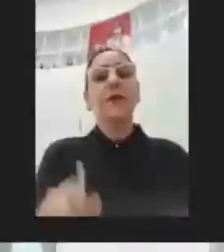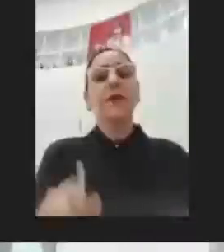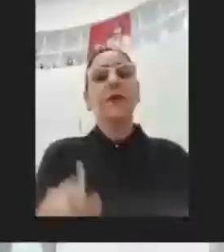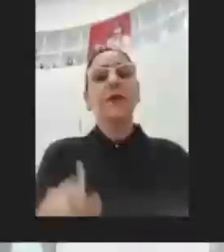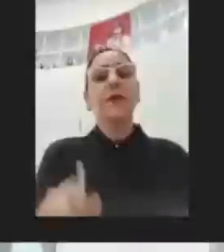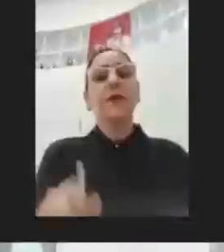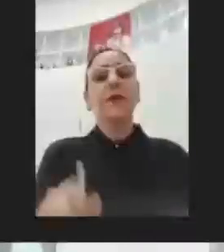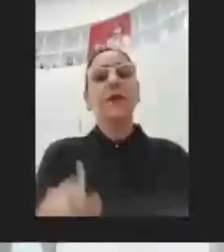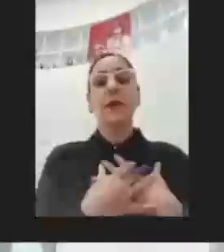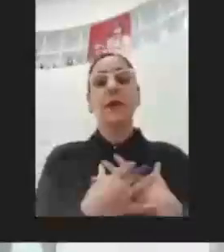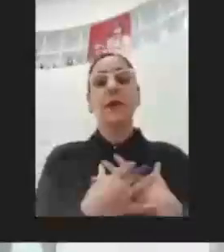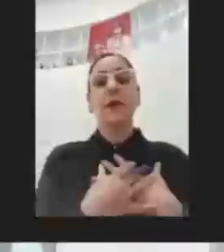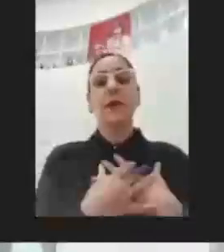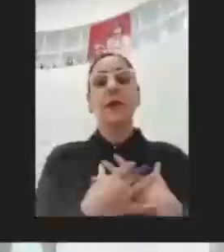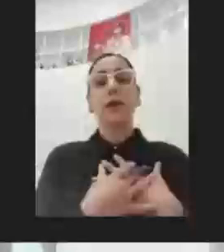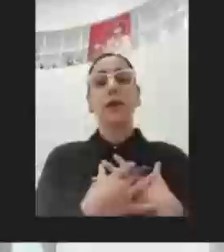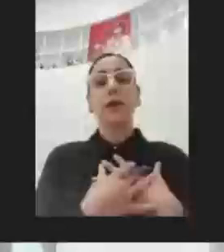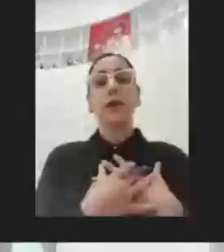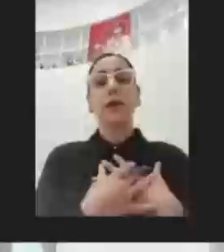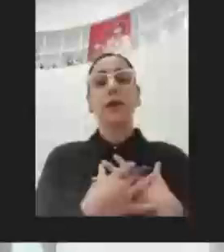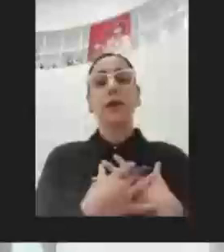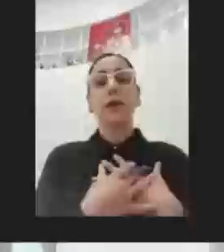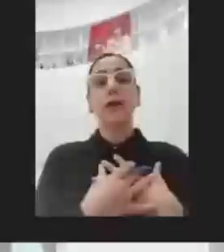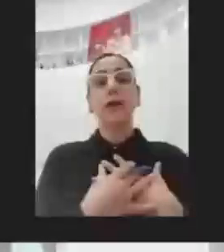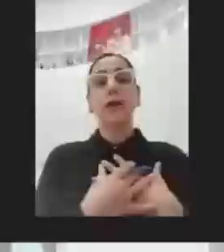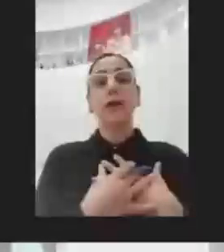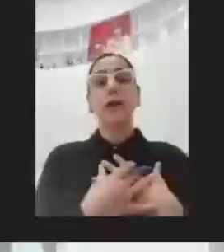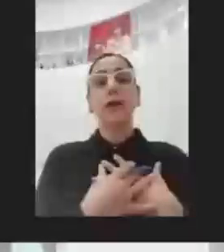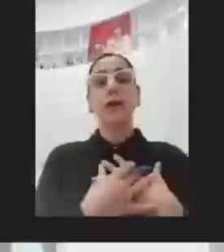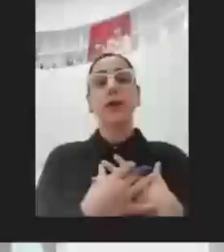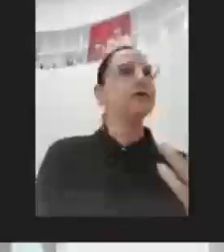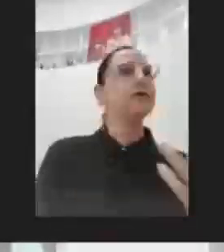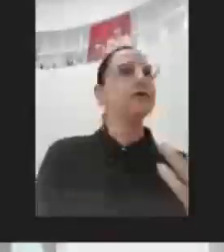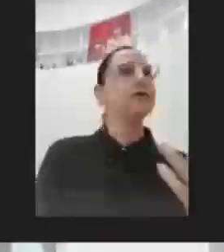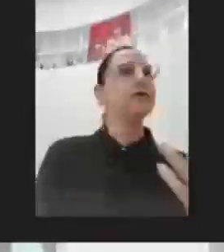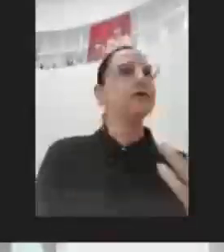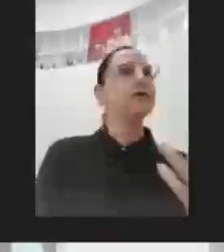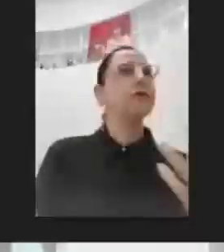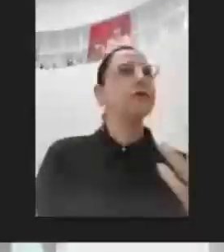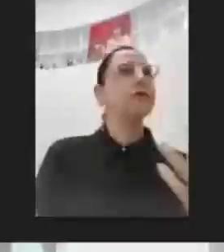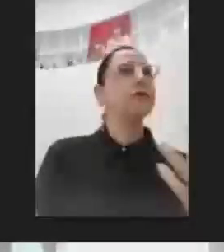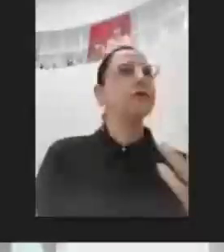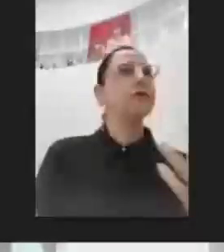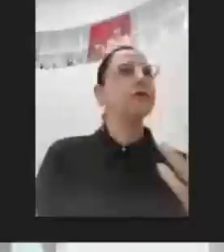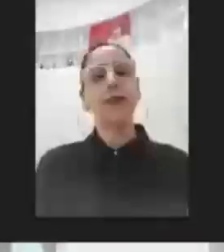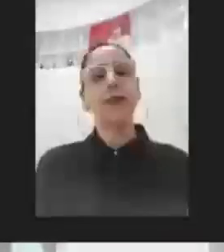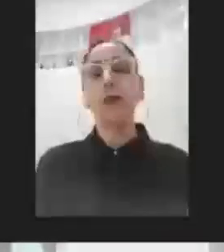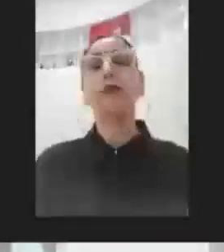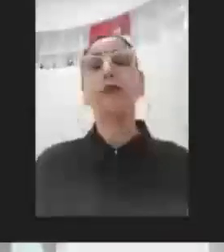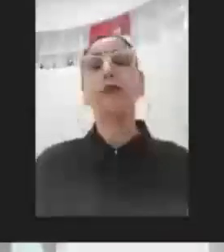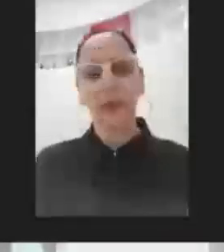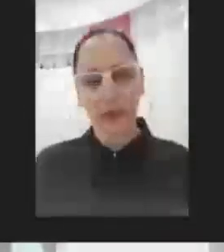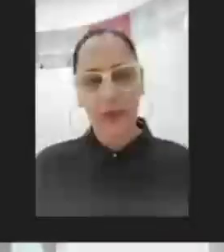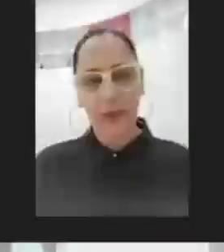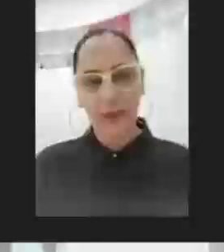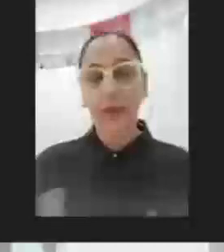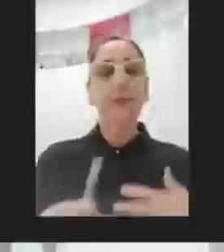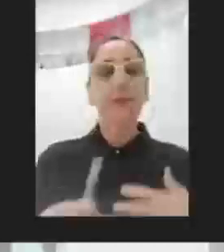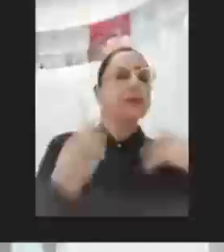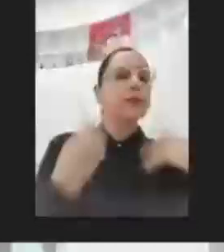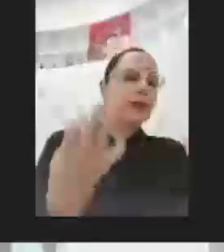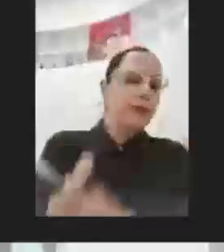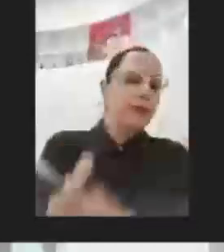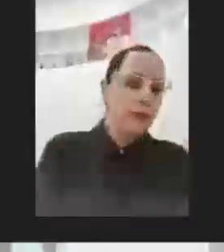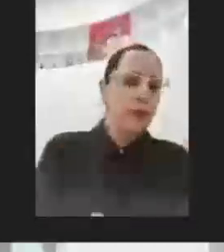acontecer? Fica direto. Além dorme com ele no colo. O bebê, em vez de ganhar 30 gramas, tu vai ver, tá